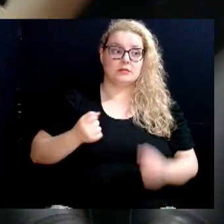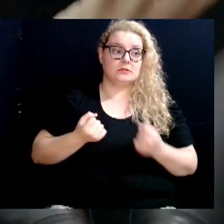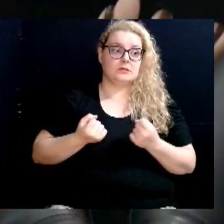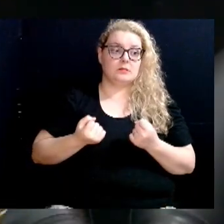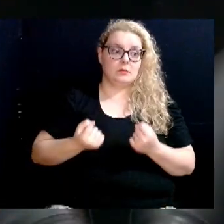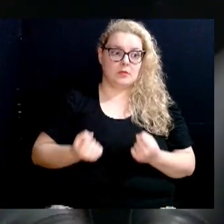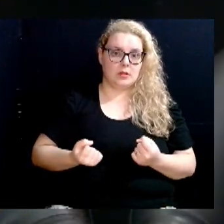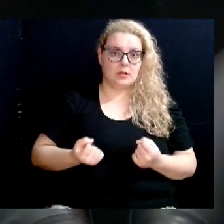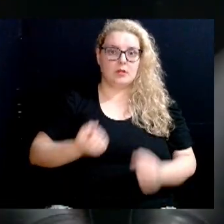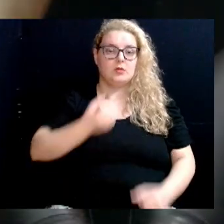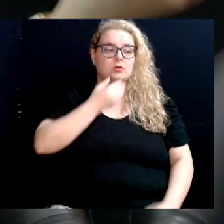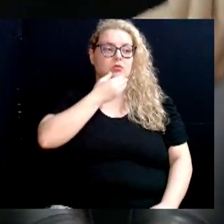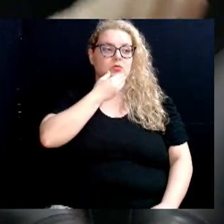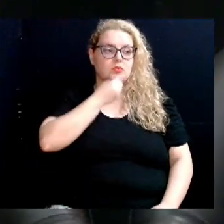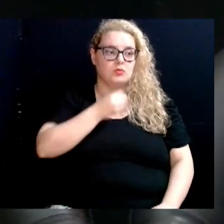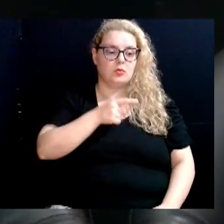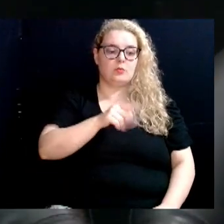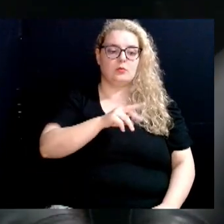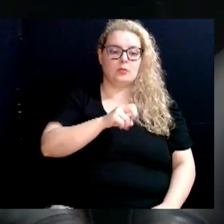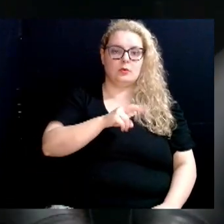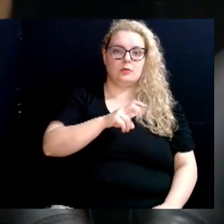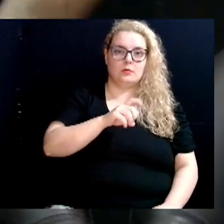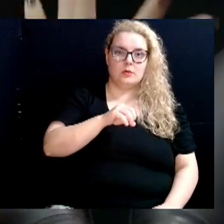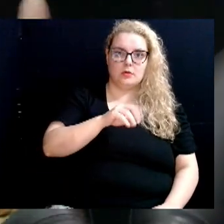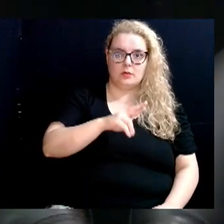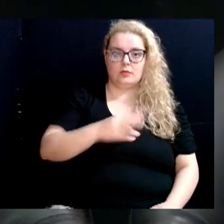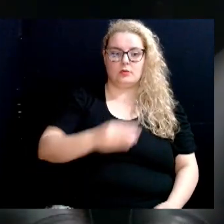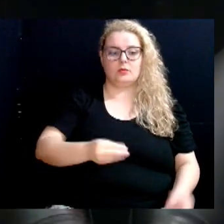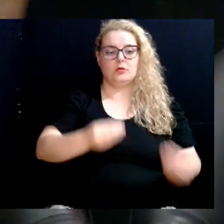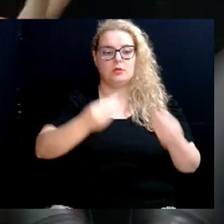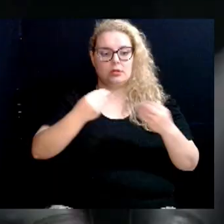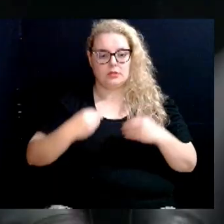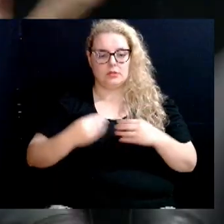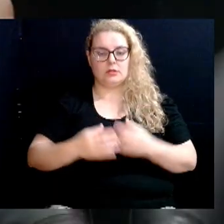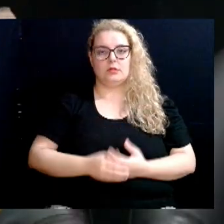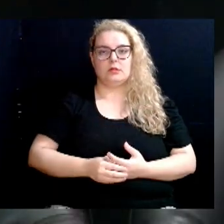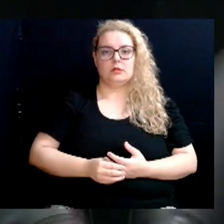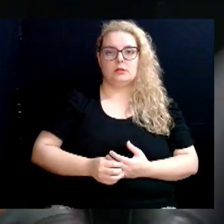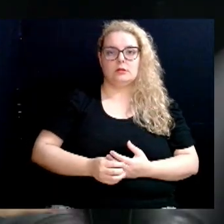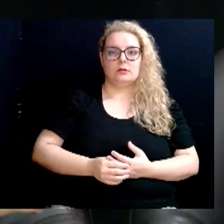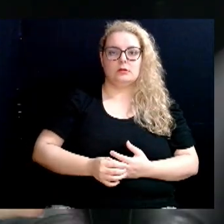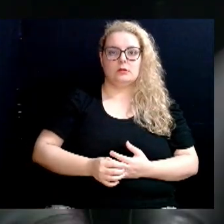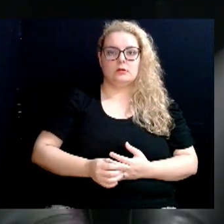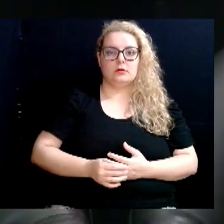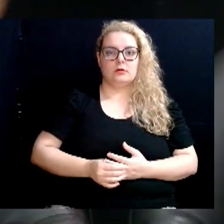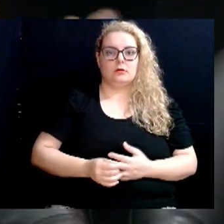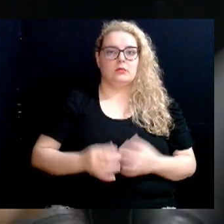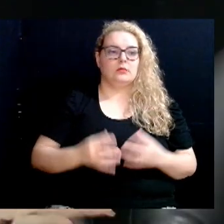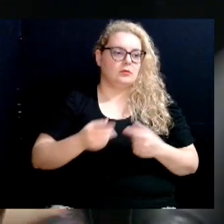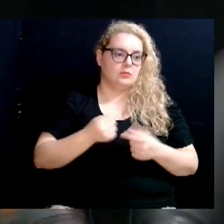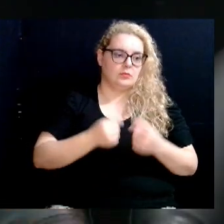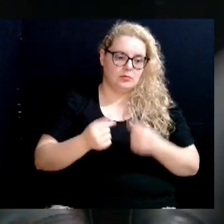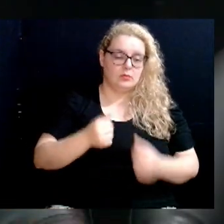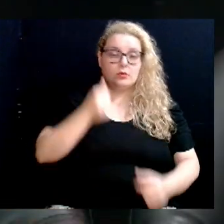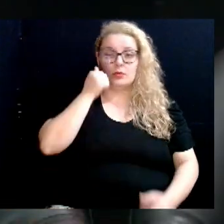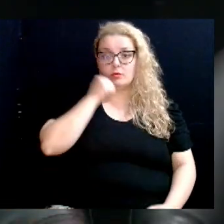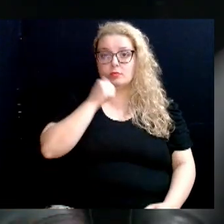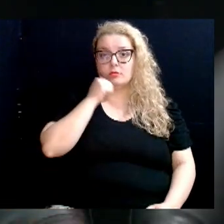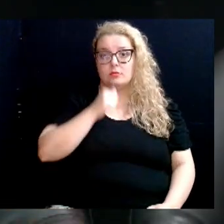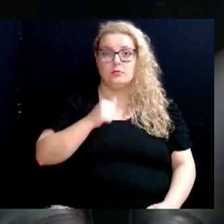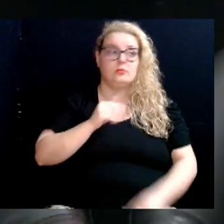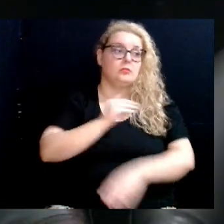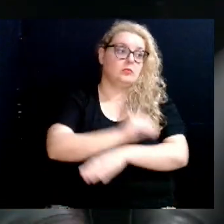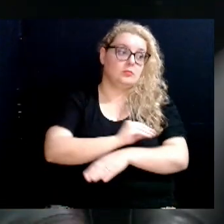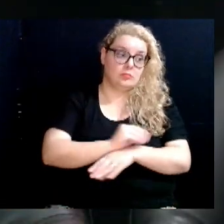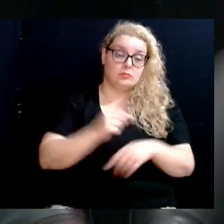o provedor, ele traz ali, né, toda a parte financeira e a mulher tem que cuidar. Então, às vezes,